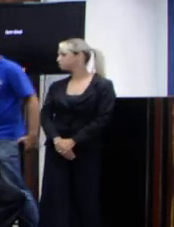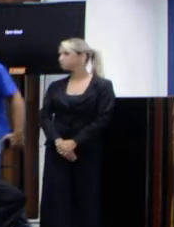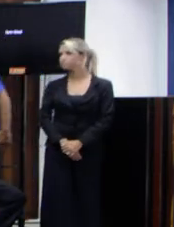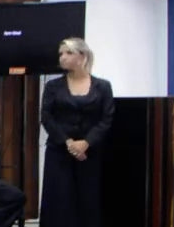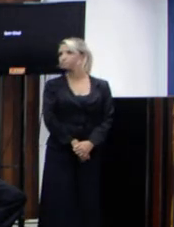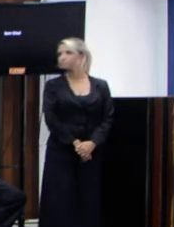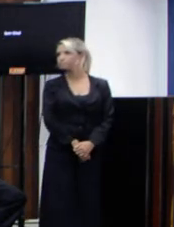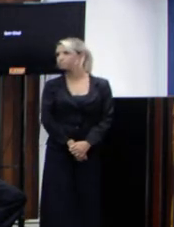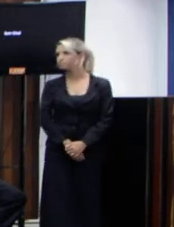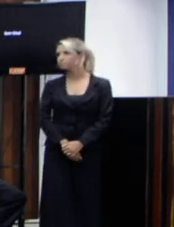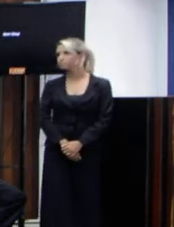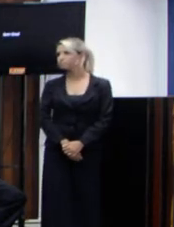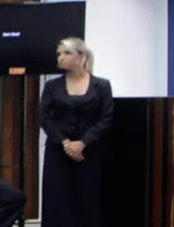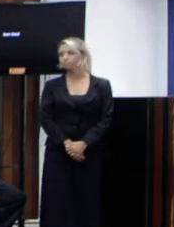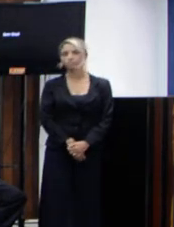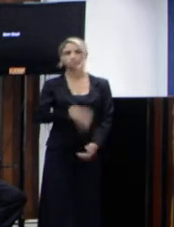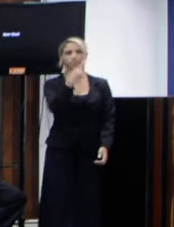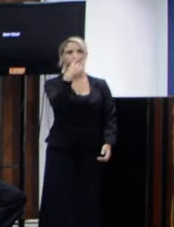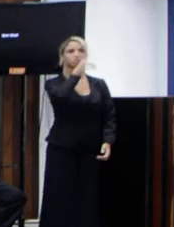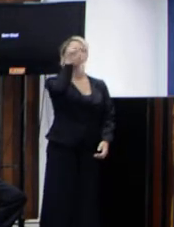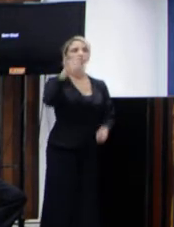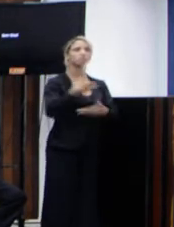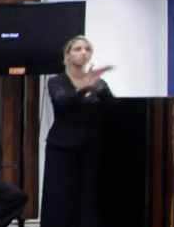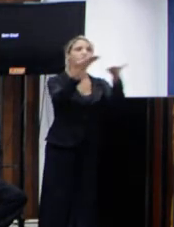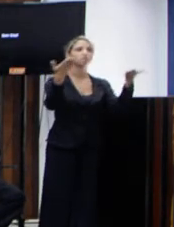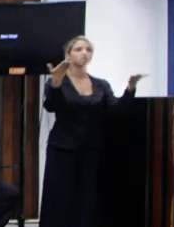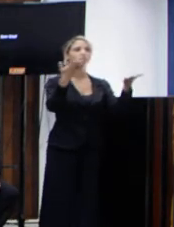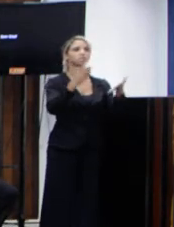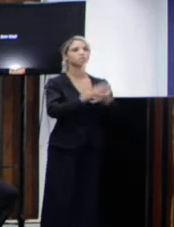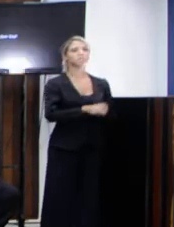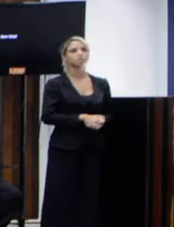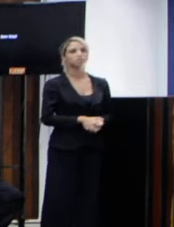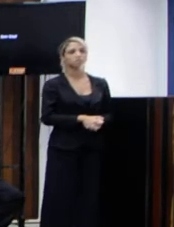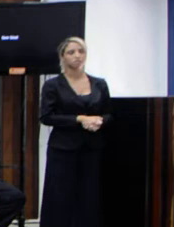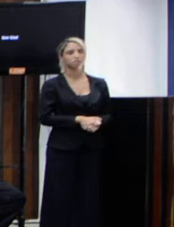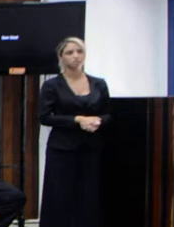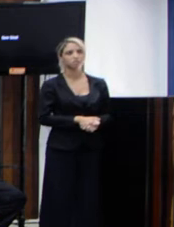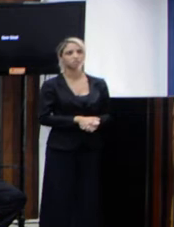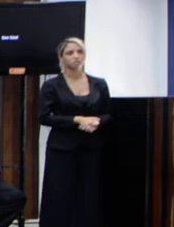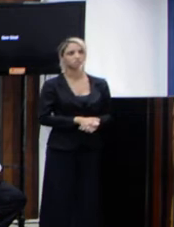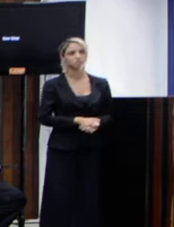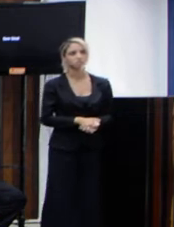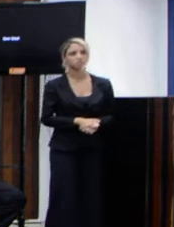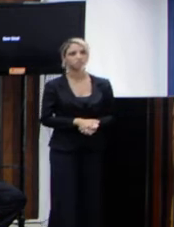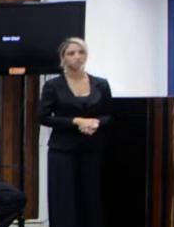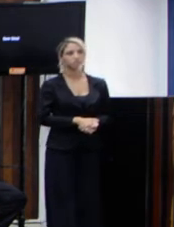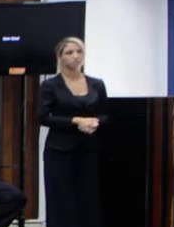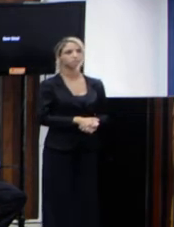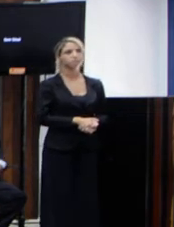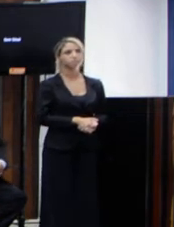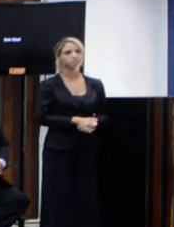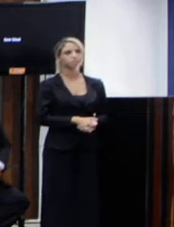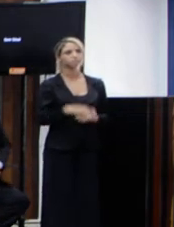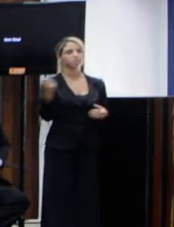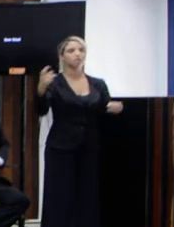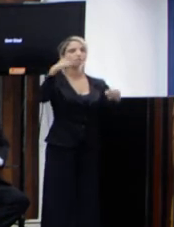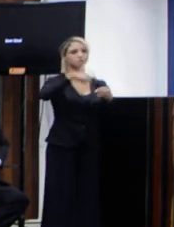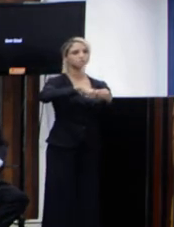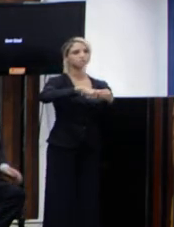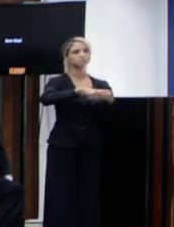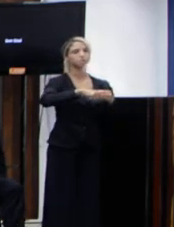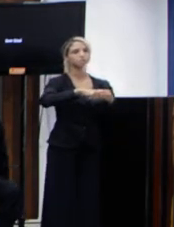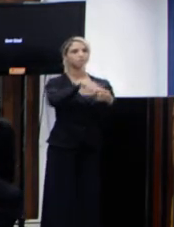Bom dia a todos e a todos aqui presentes. Bem-vindo, doutor. Mais uma vez assumindo a